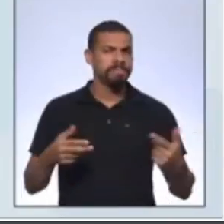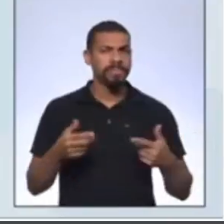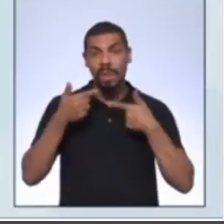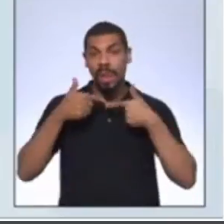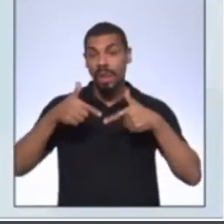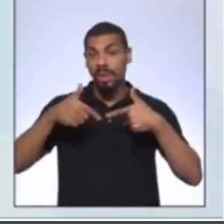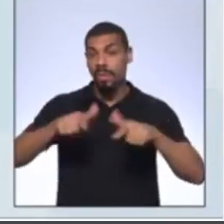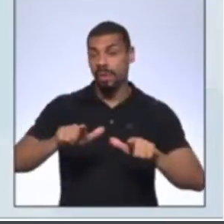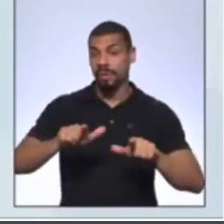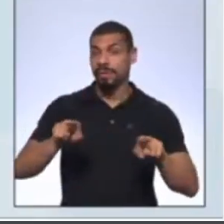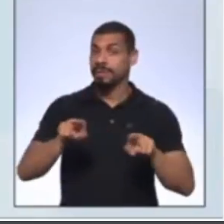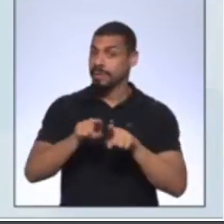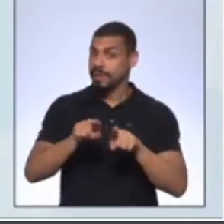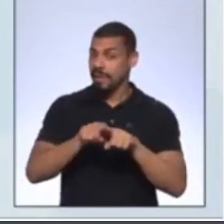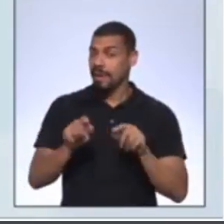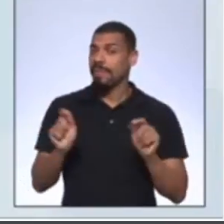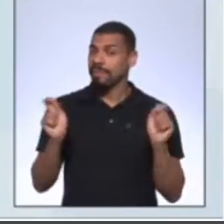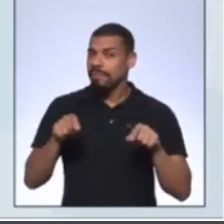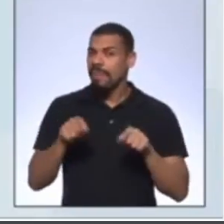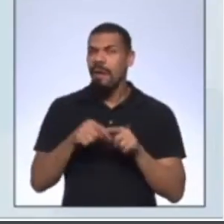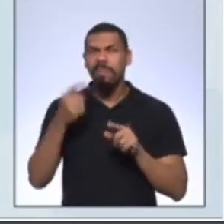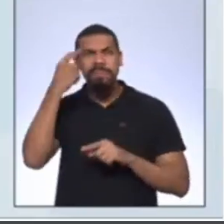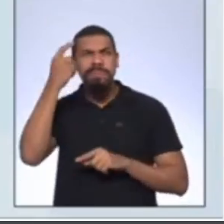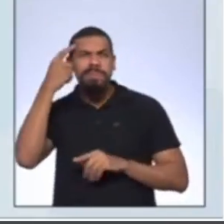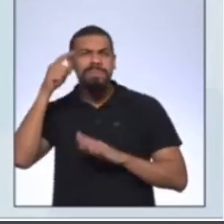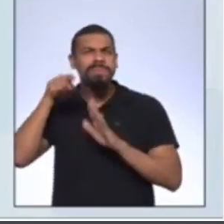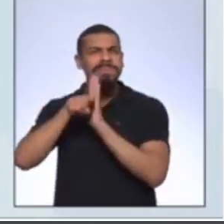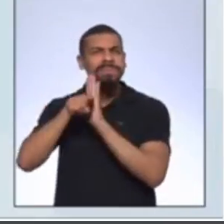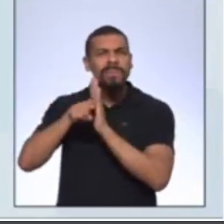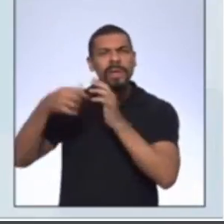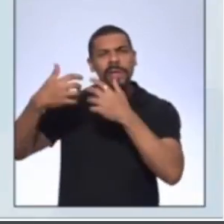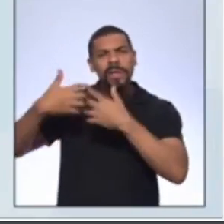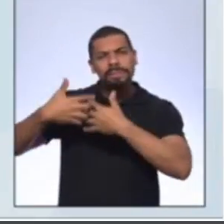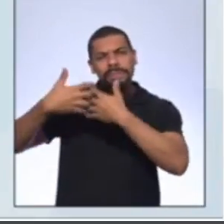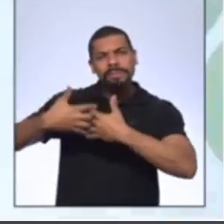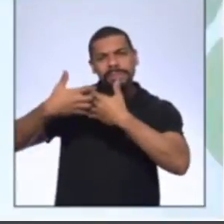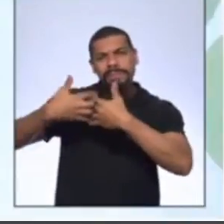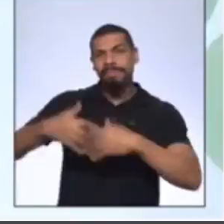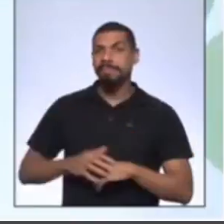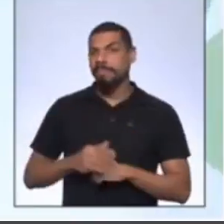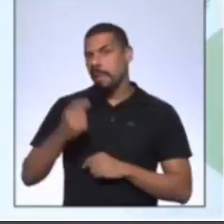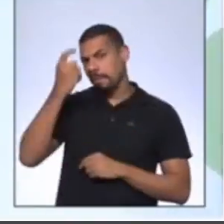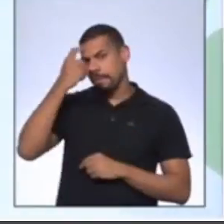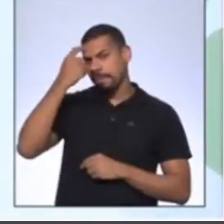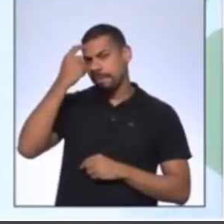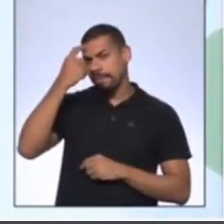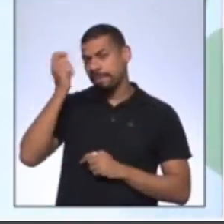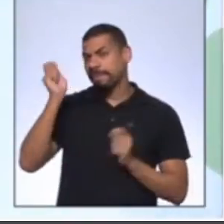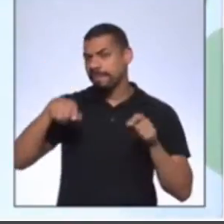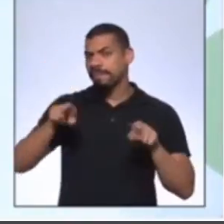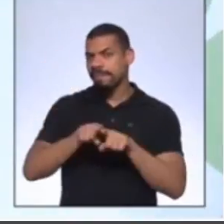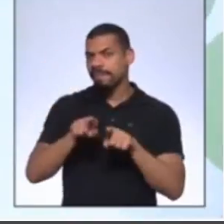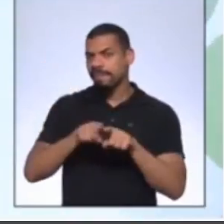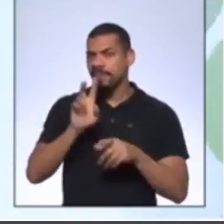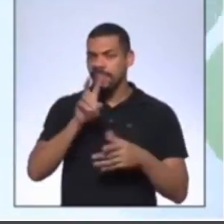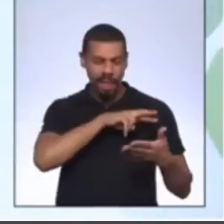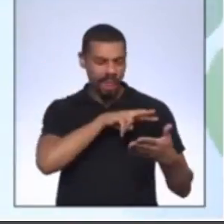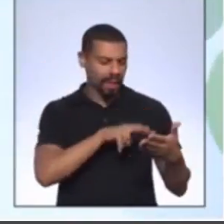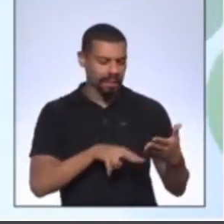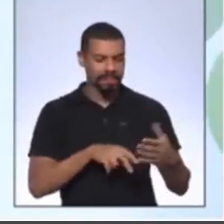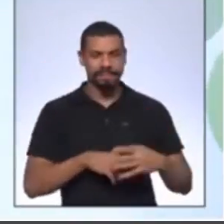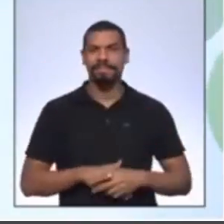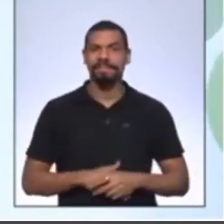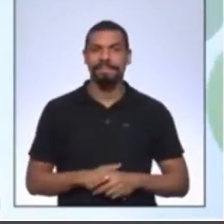aí vocês possam então fazer analogias com seu dia a dia e a pensar racionalizar sobre aquilo que vocês estão